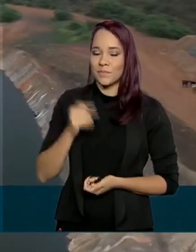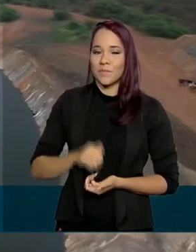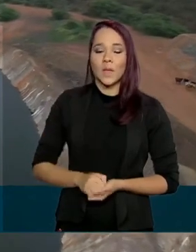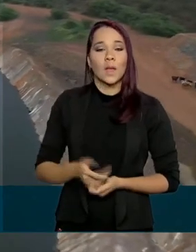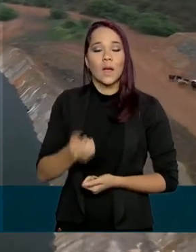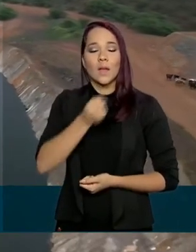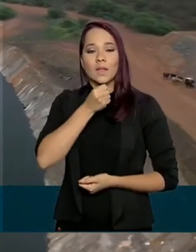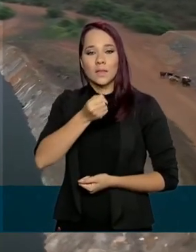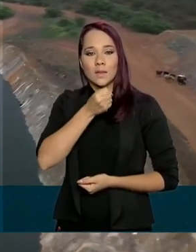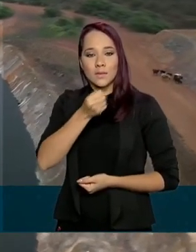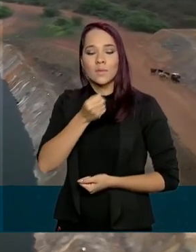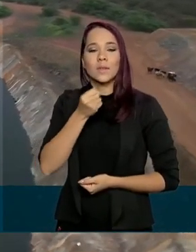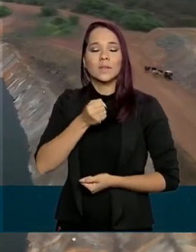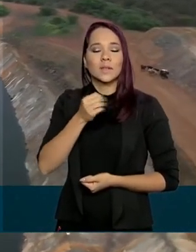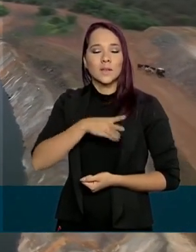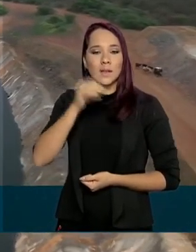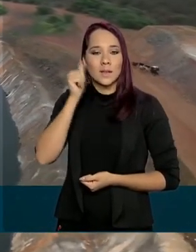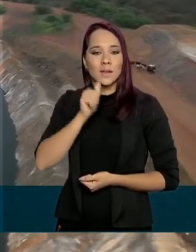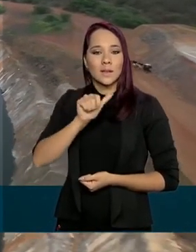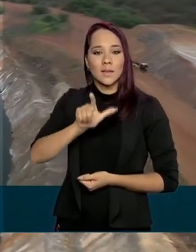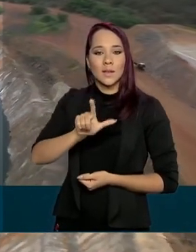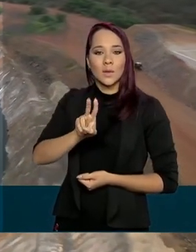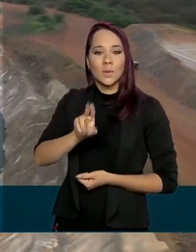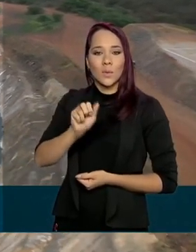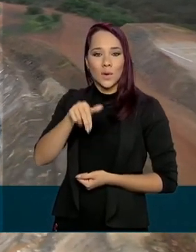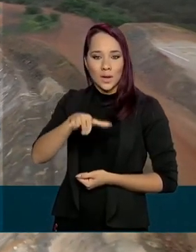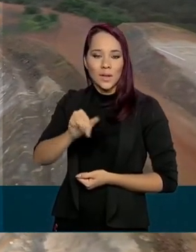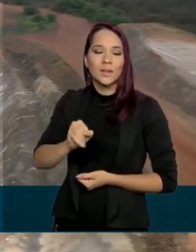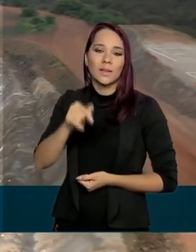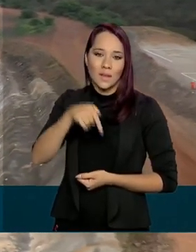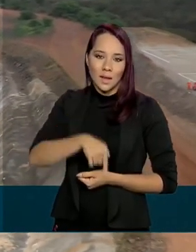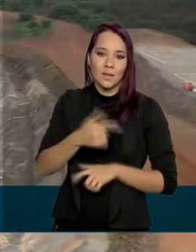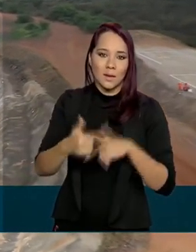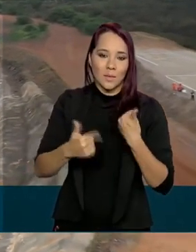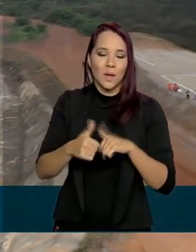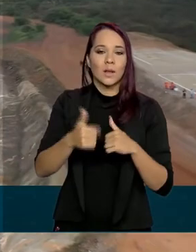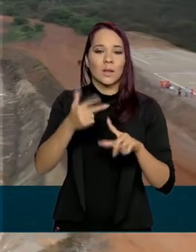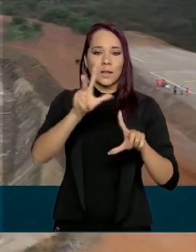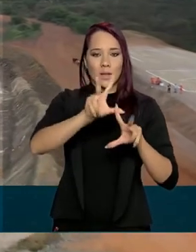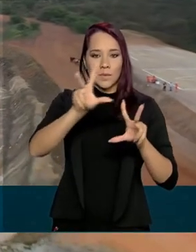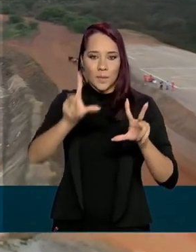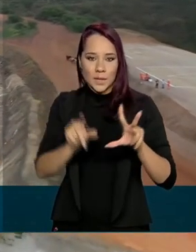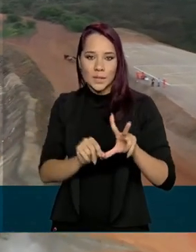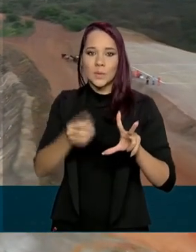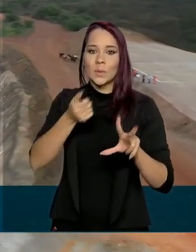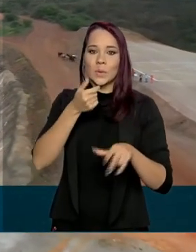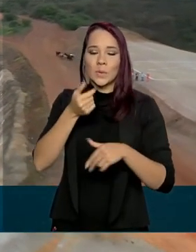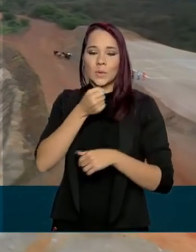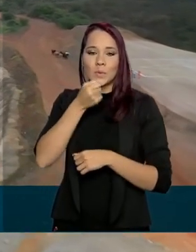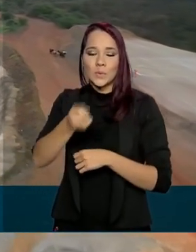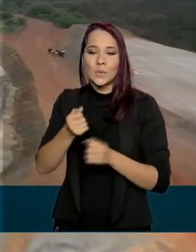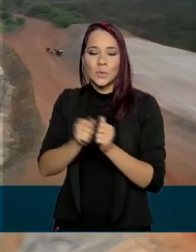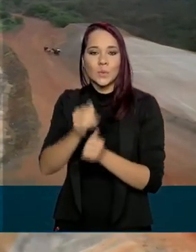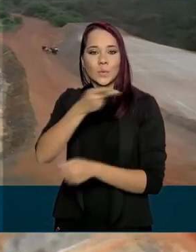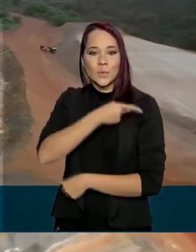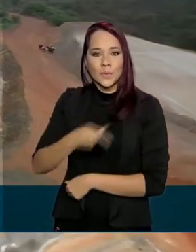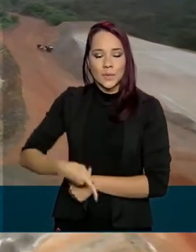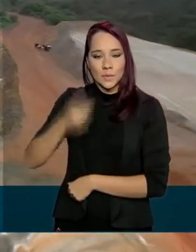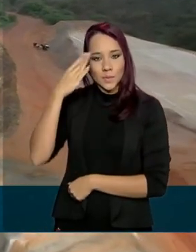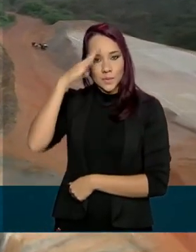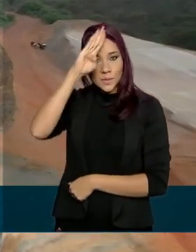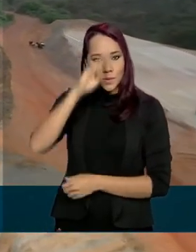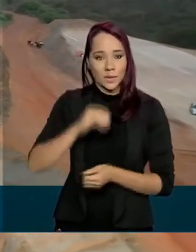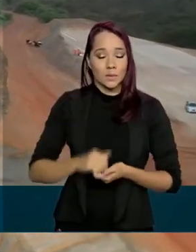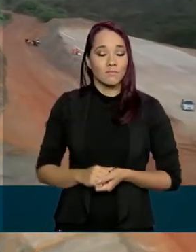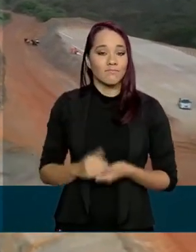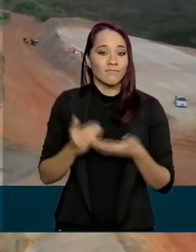acompanhou aí a entrevista que a repórter luana karen nossa enviada para essa cobertura fez agora com o presidente da república jair bolsonaro